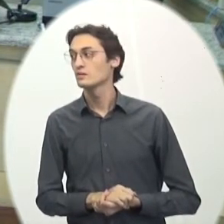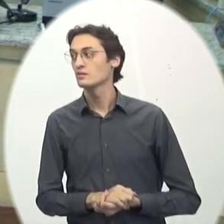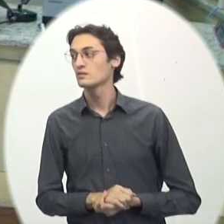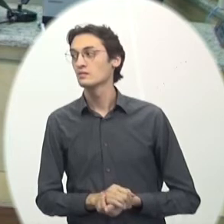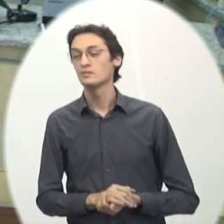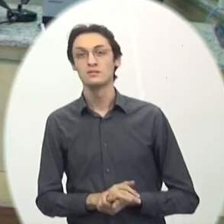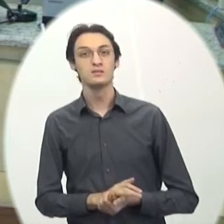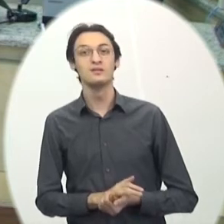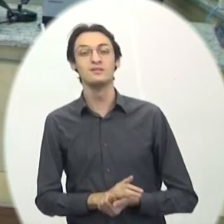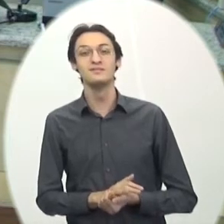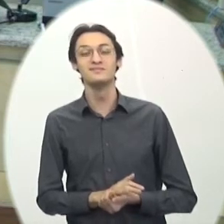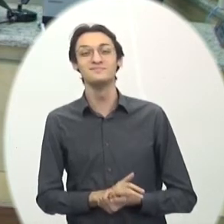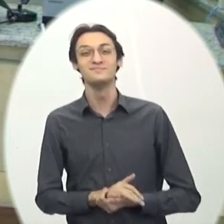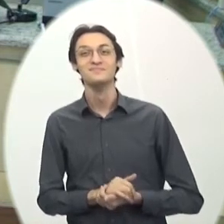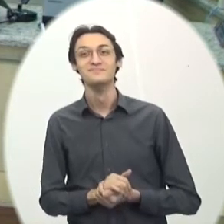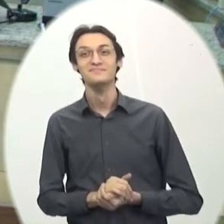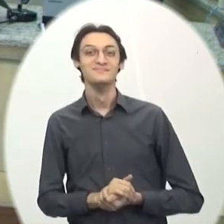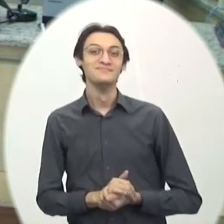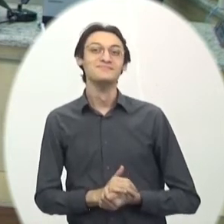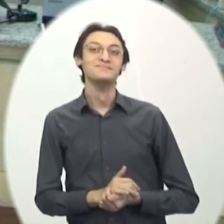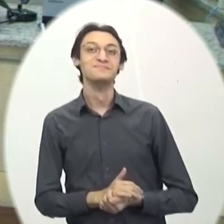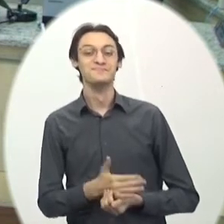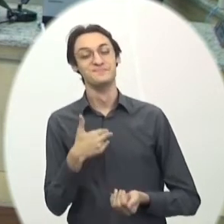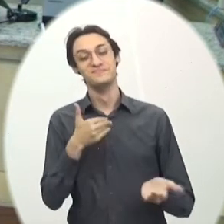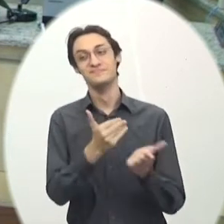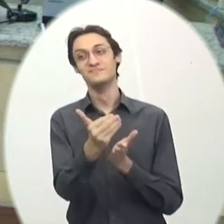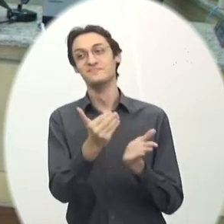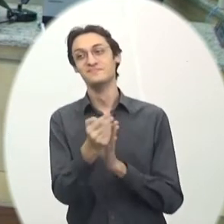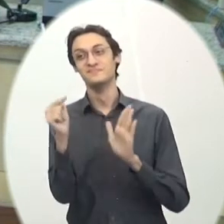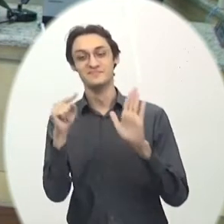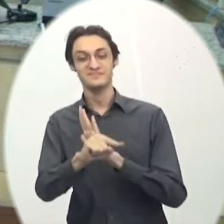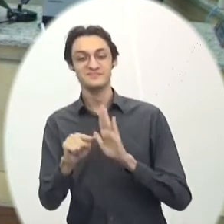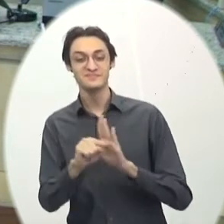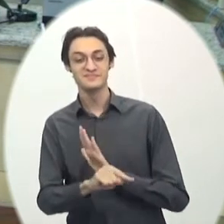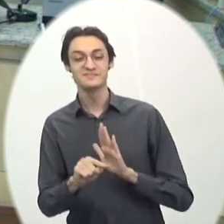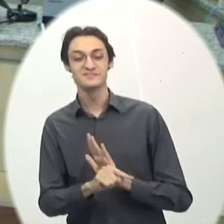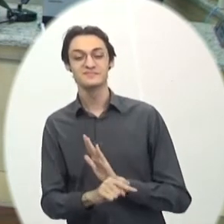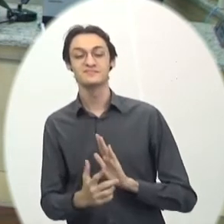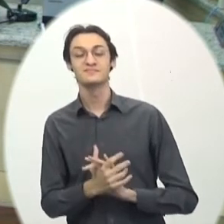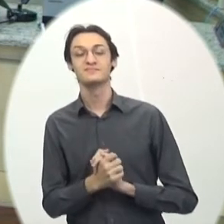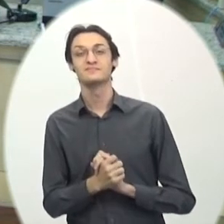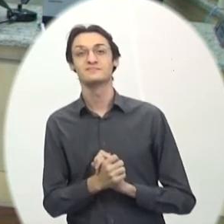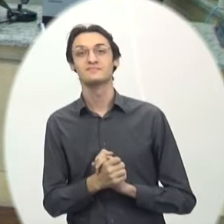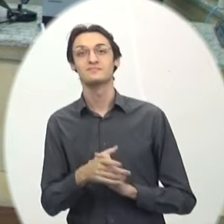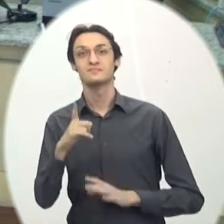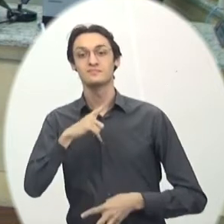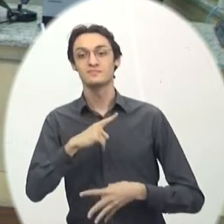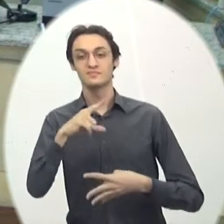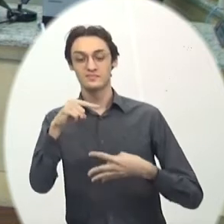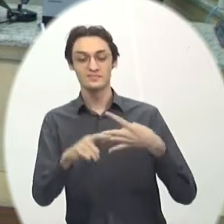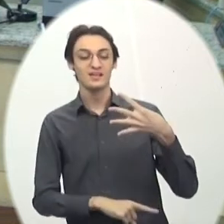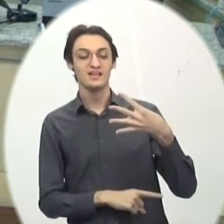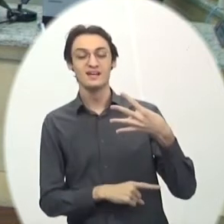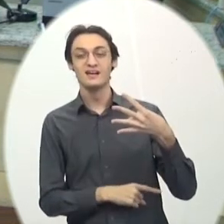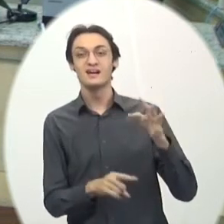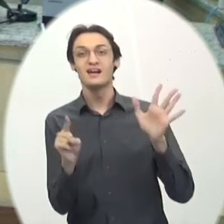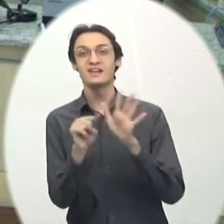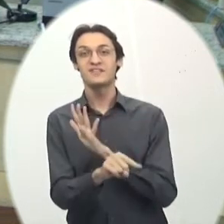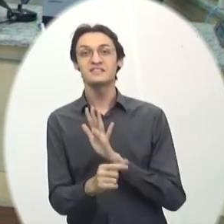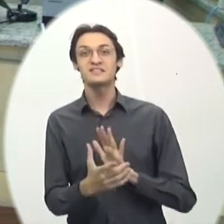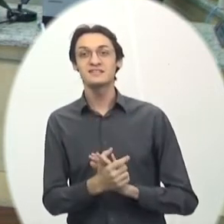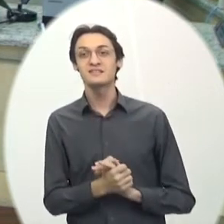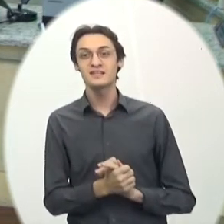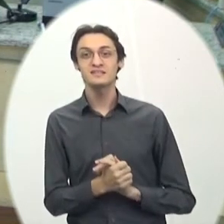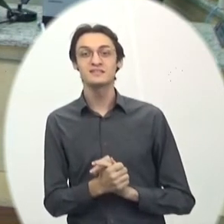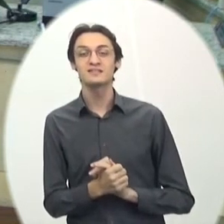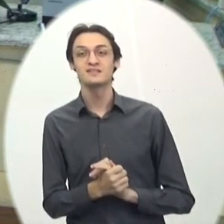Senhor Vanderlei, começo minhas perguntas. Eu tenho 4 perguntas a fazer ao senhor.